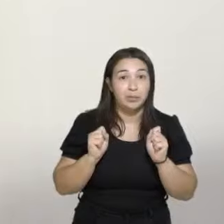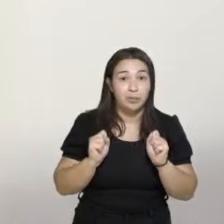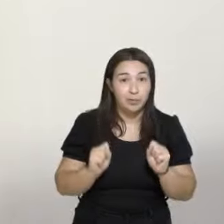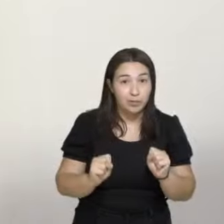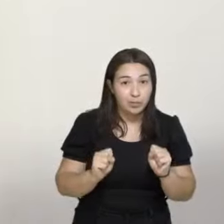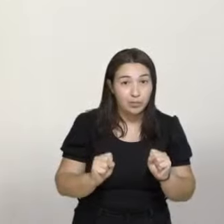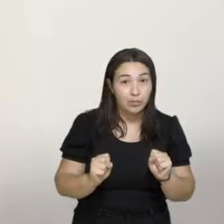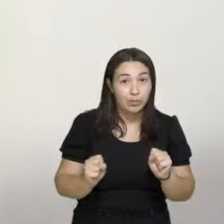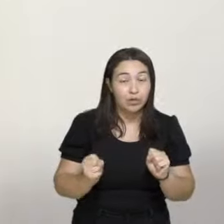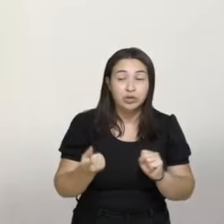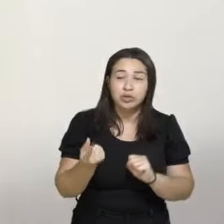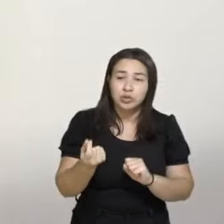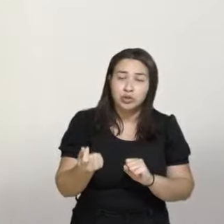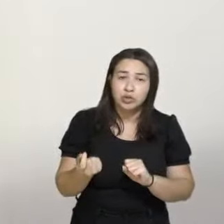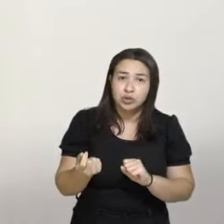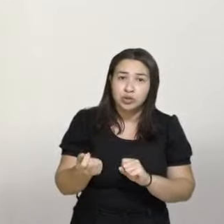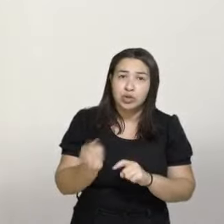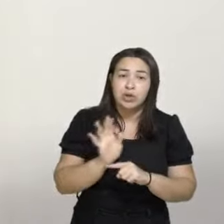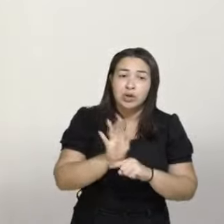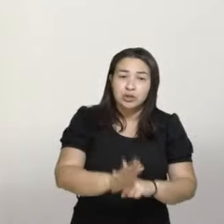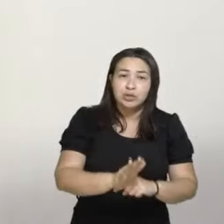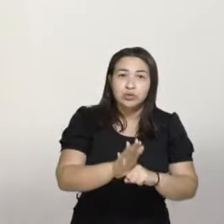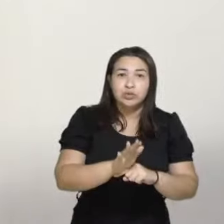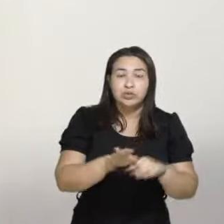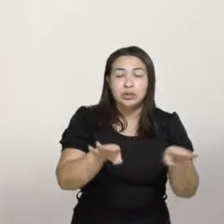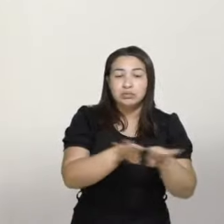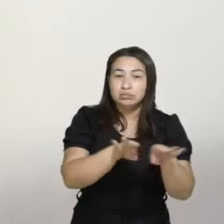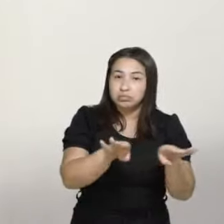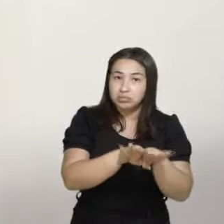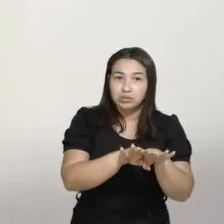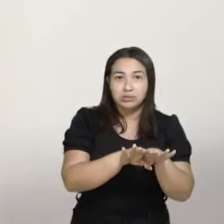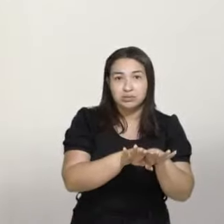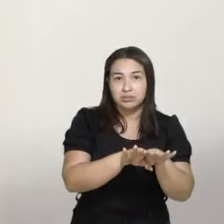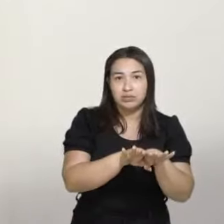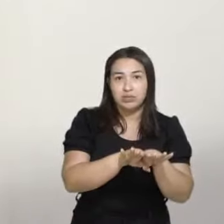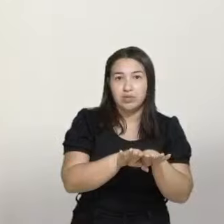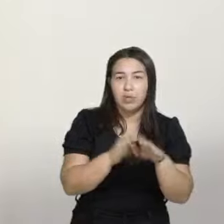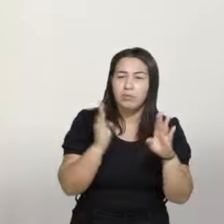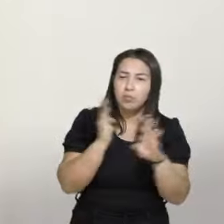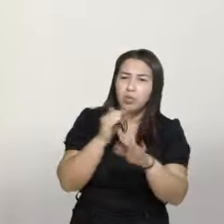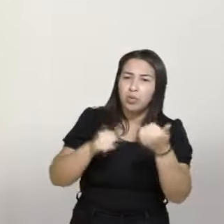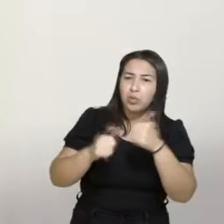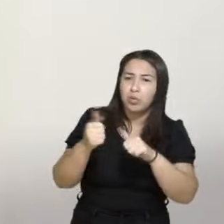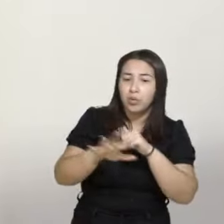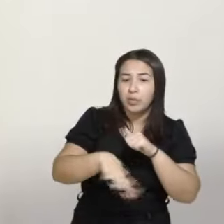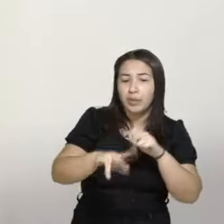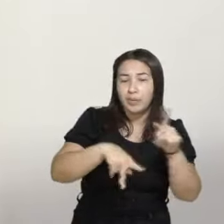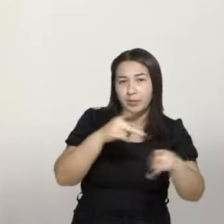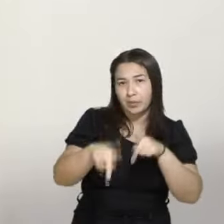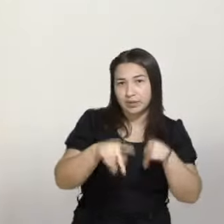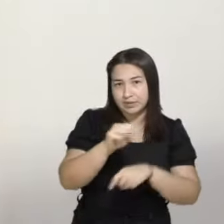esse retorno de forma quantitativa e qualitativa, monitorado para a população catarinense.